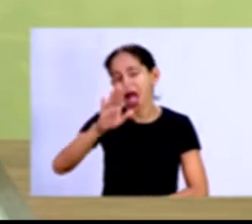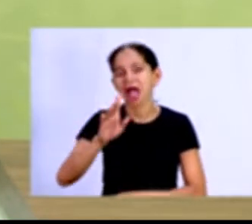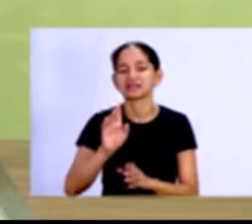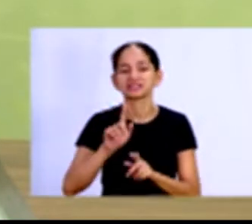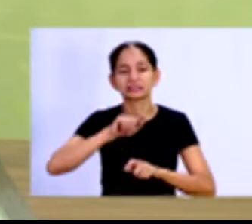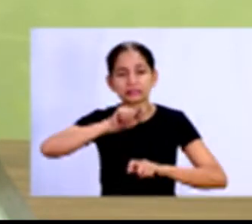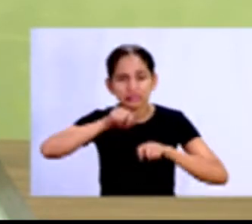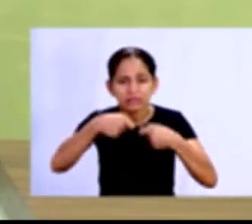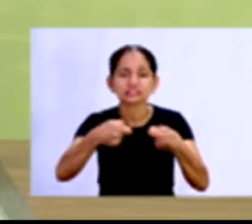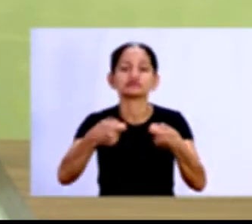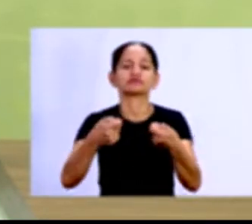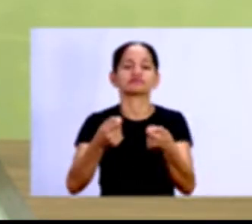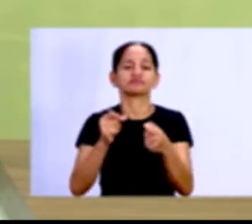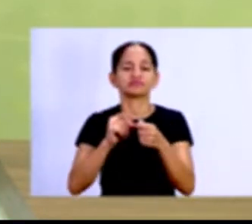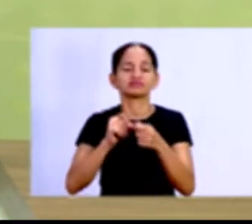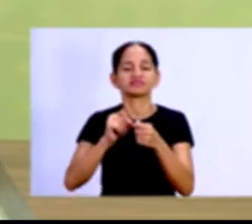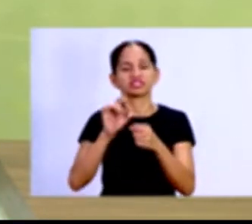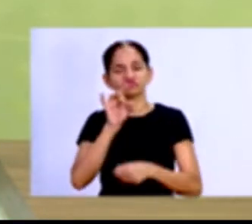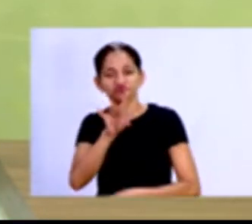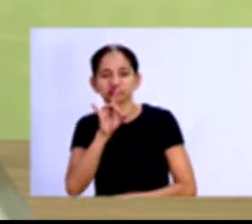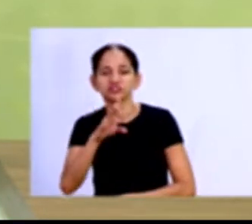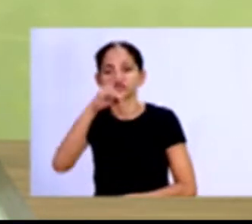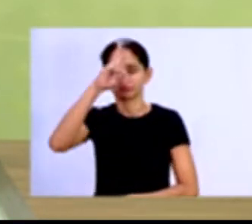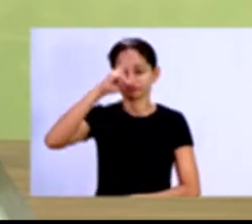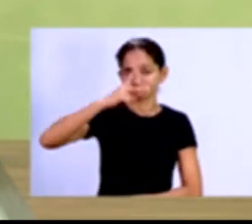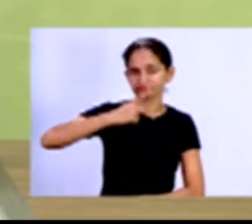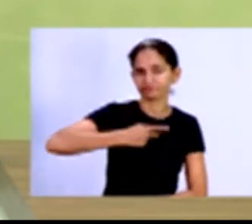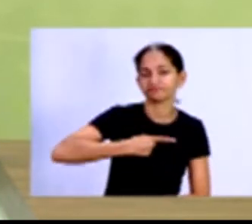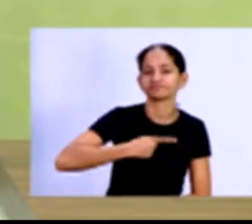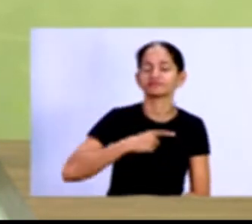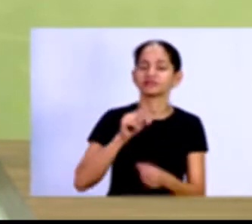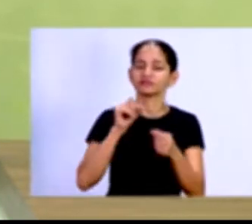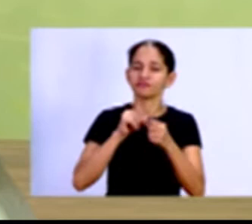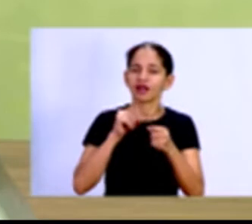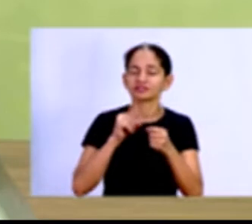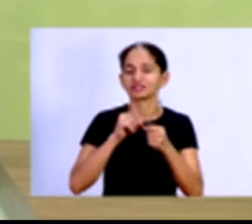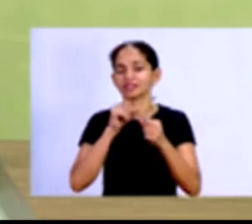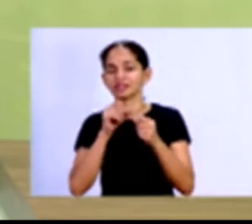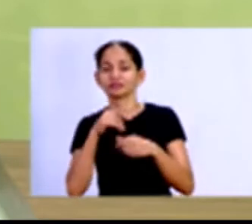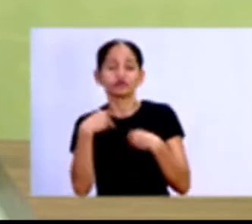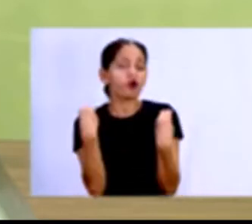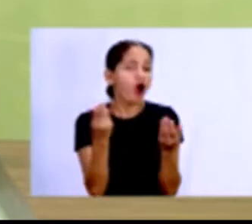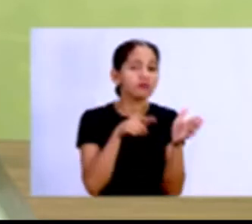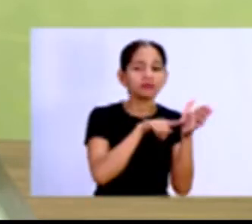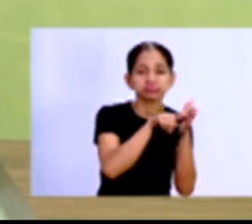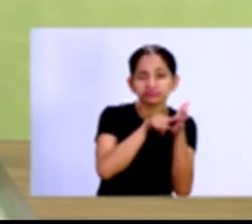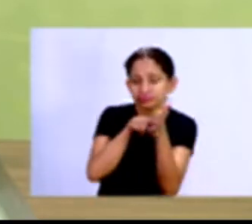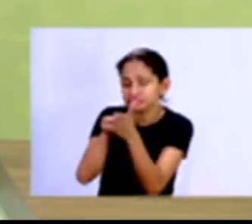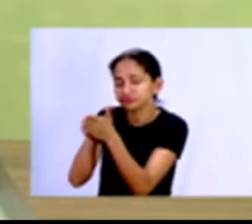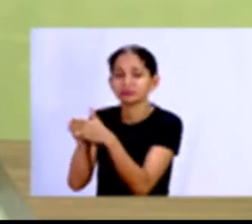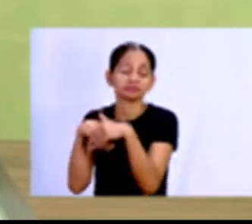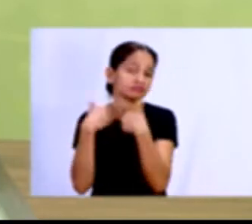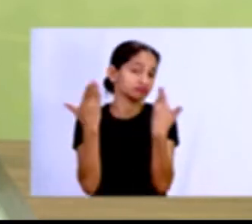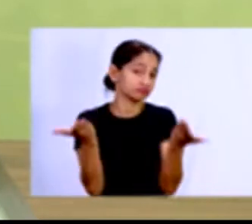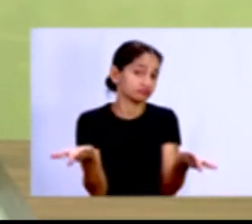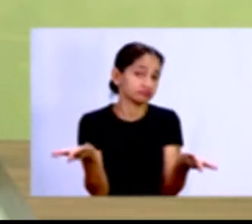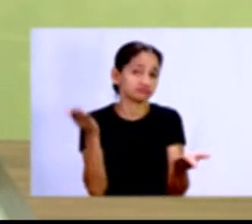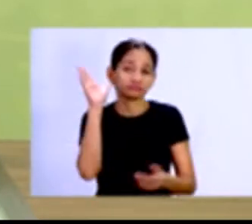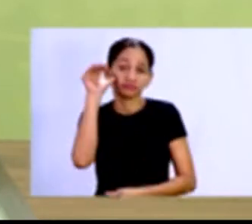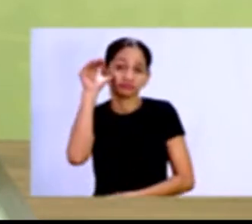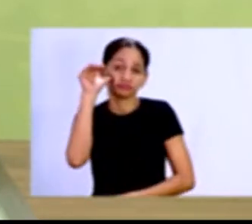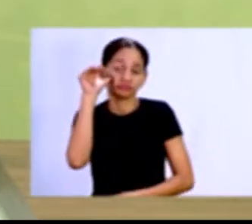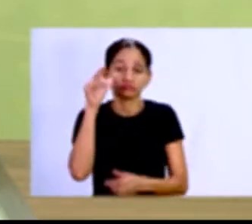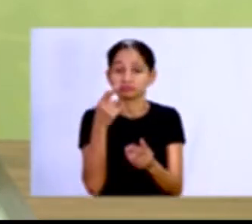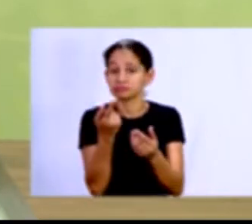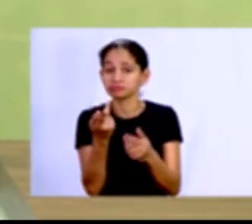porque você vai ter que ter aquela autonomia que a professora mencionou agora, né? Porque né, entre aspas, né,